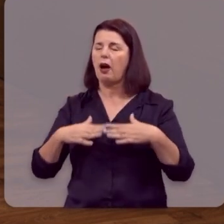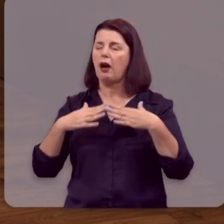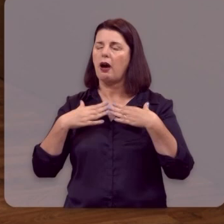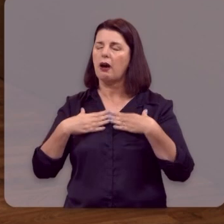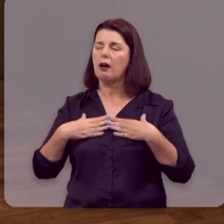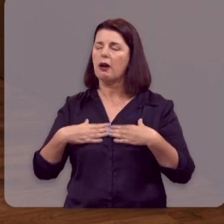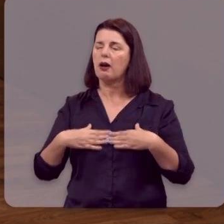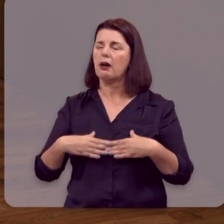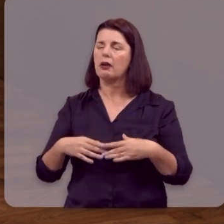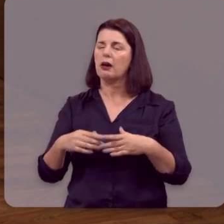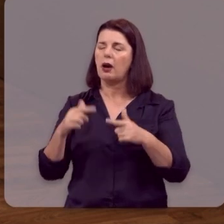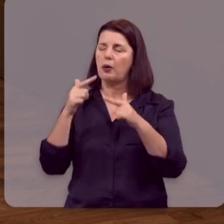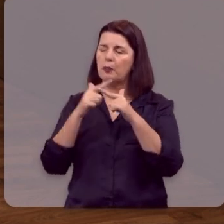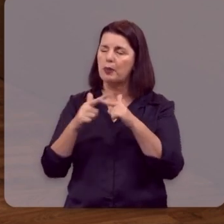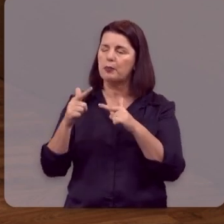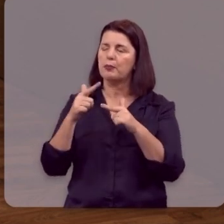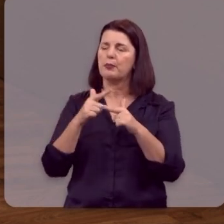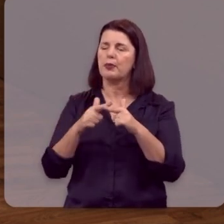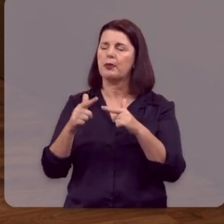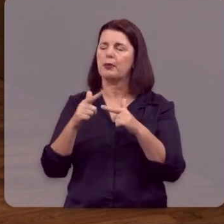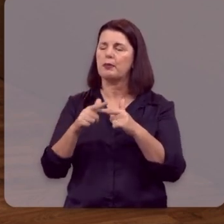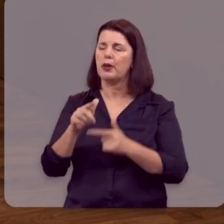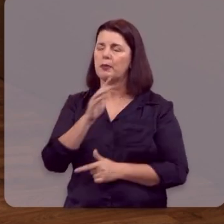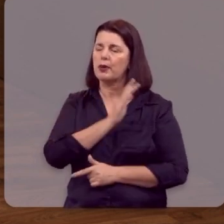Acalma, ó Deus, as tempestades